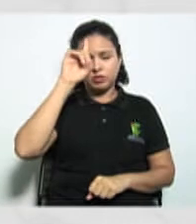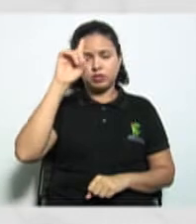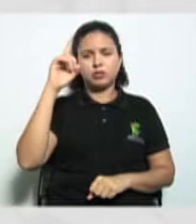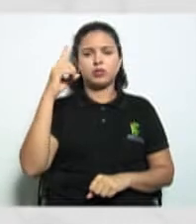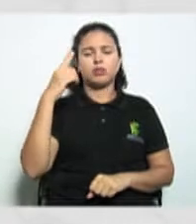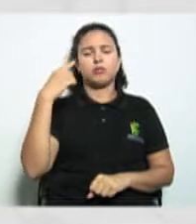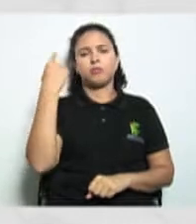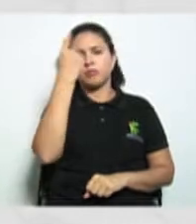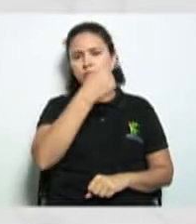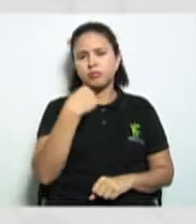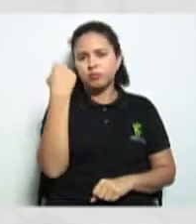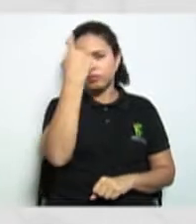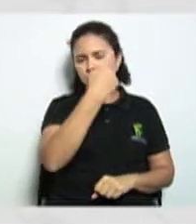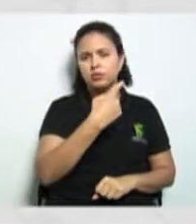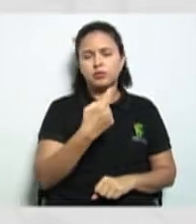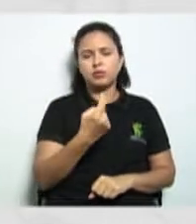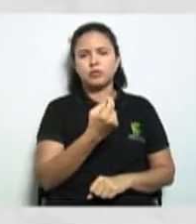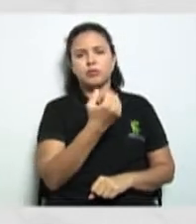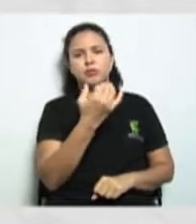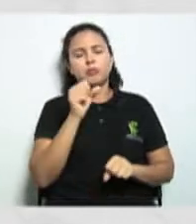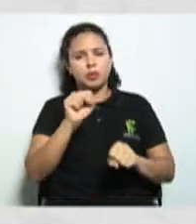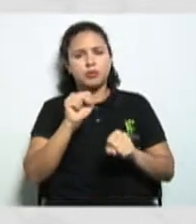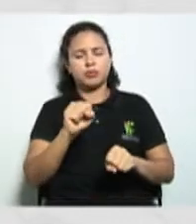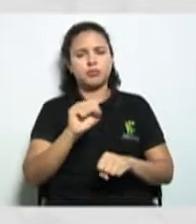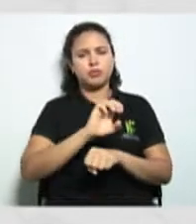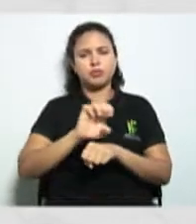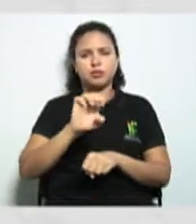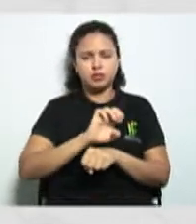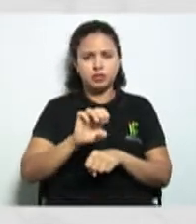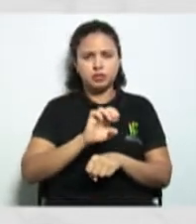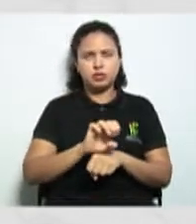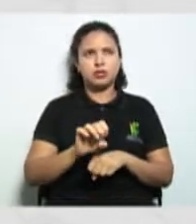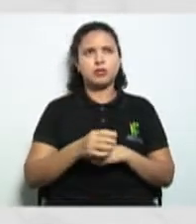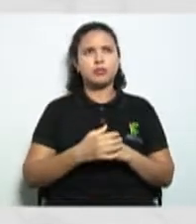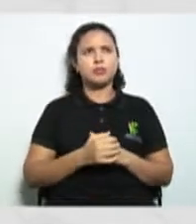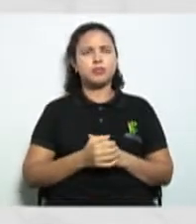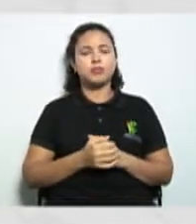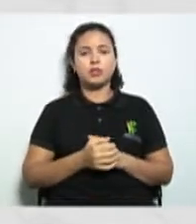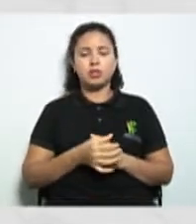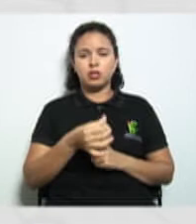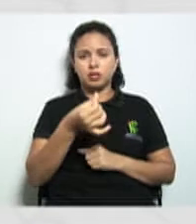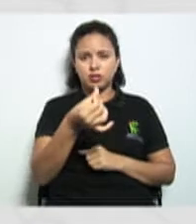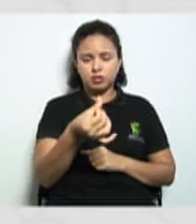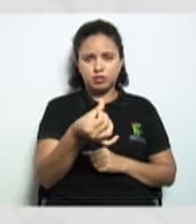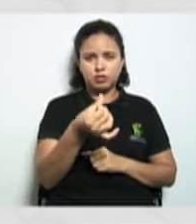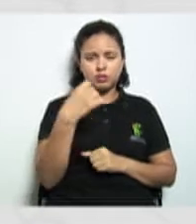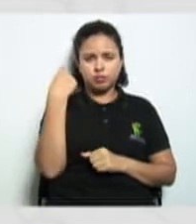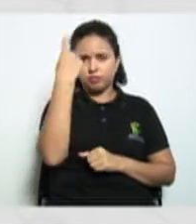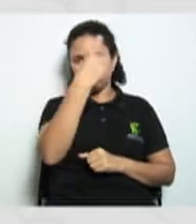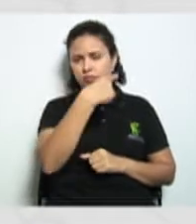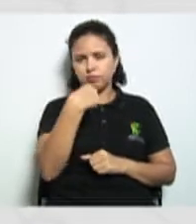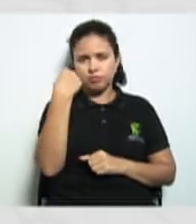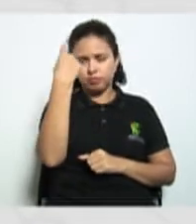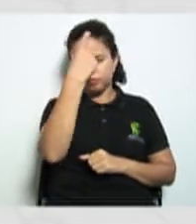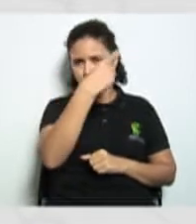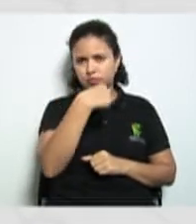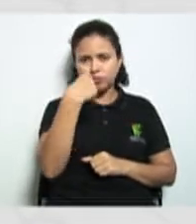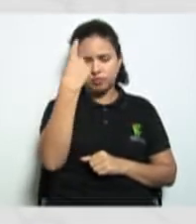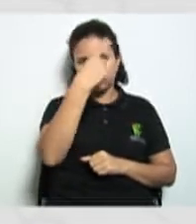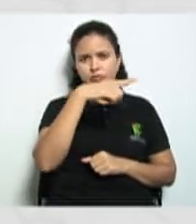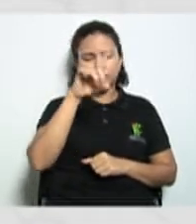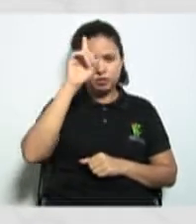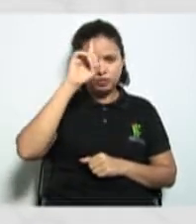horas eu posso estagiar? Então, olha só, 6 horas diárias, né? Ou seja, 30 horas